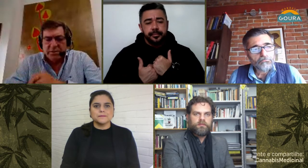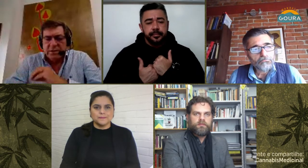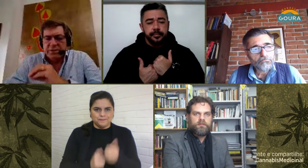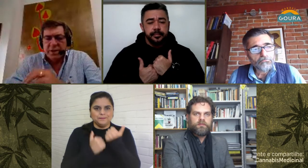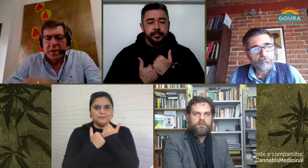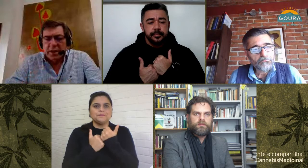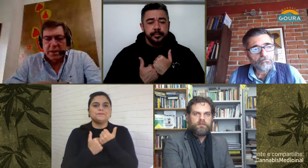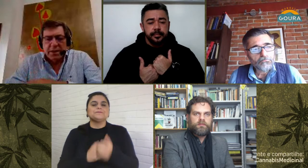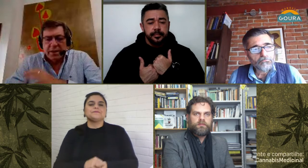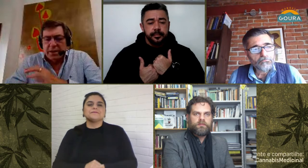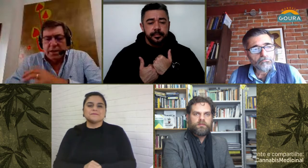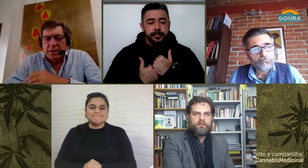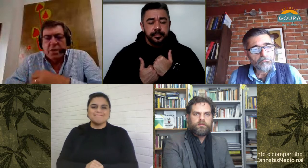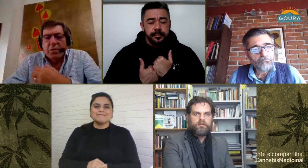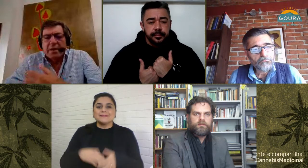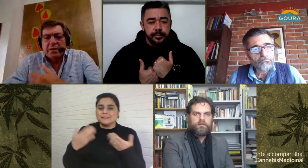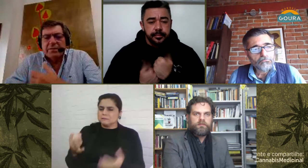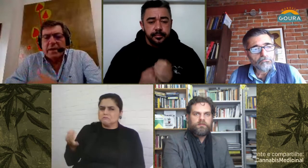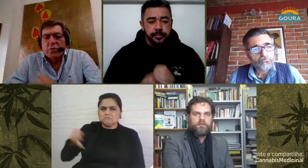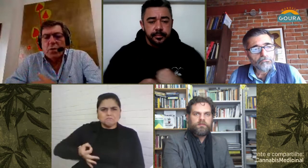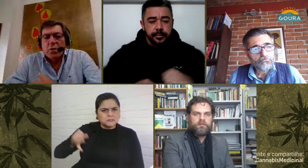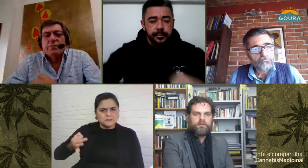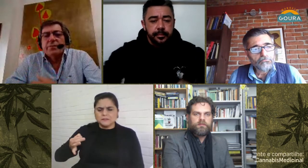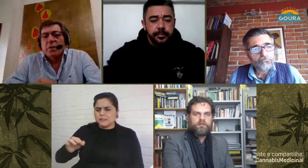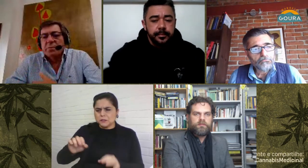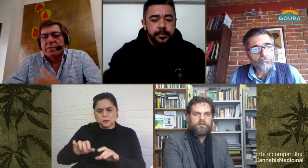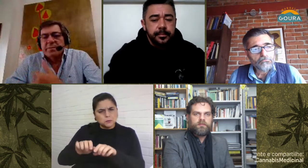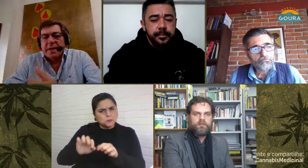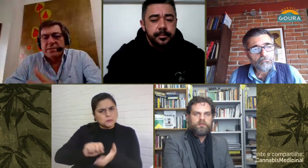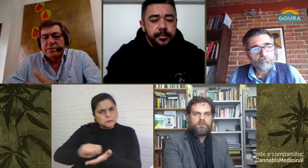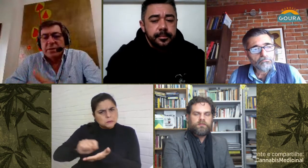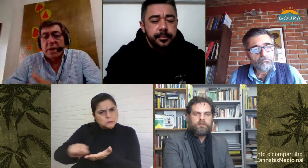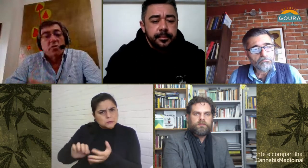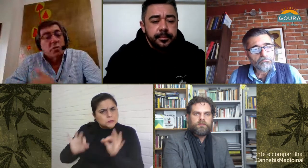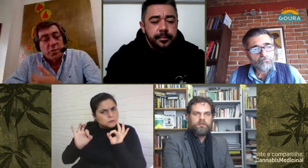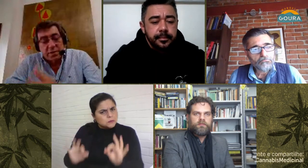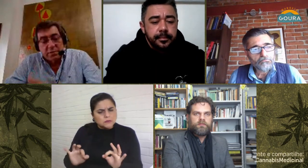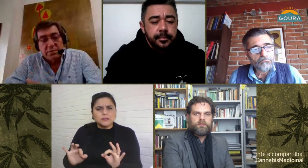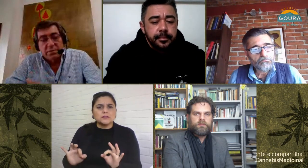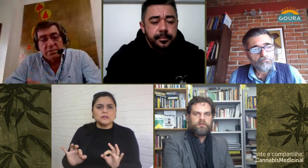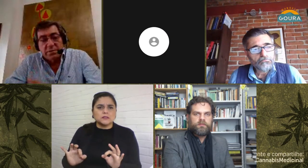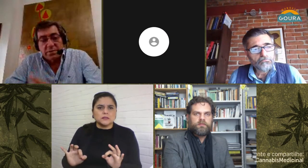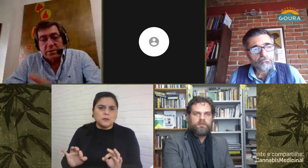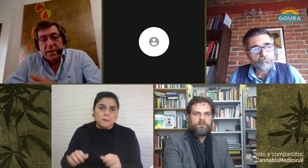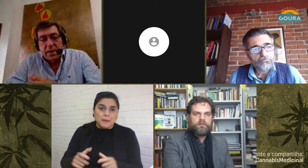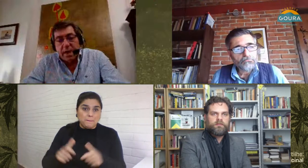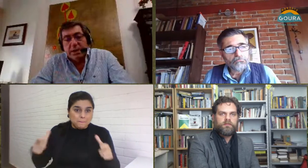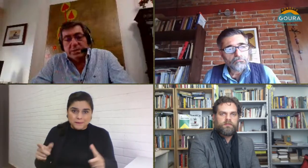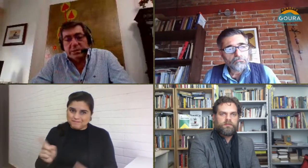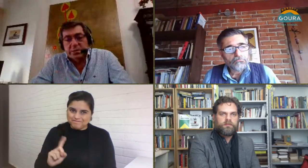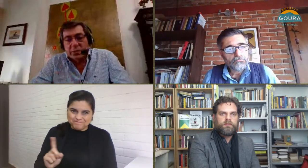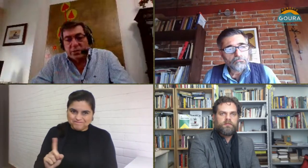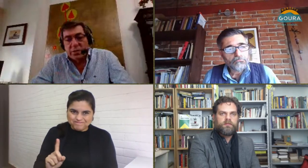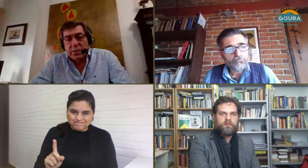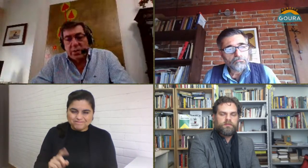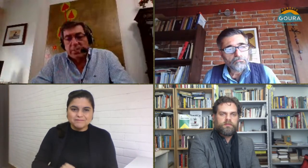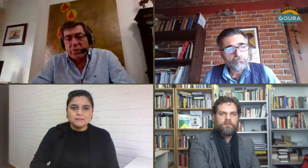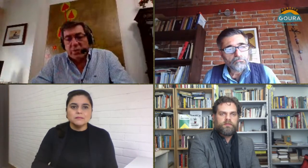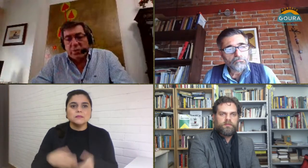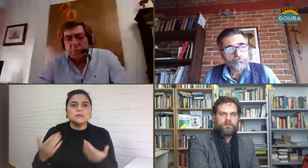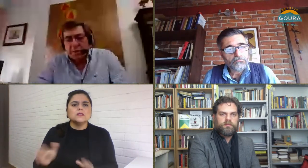circunscritas e não era, de facto, um fenómeno de massas. como aquilo em que se